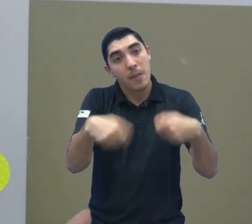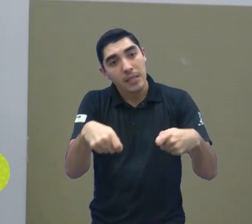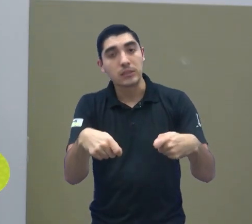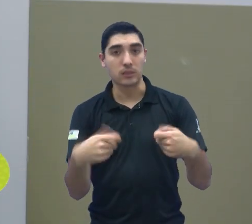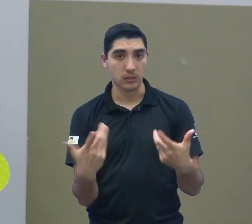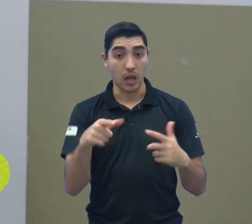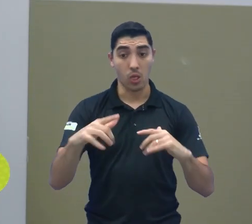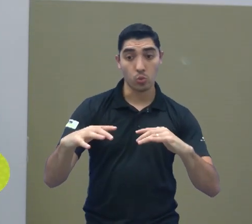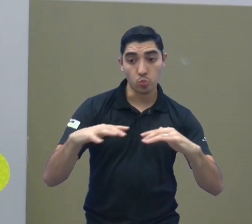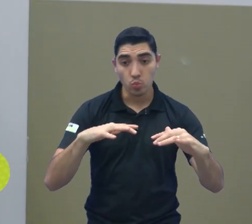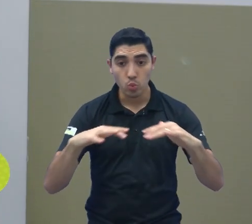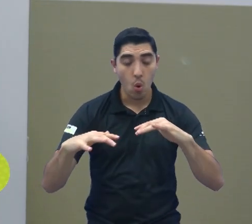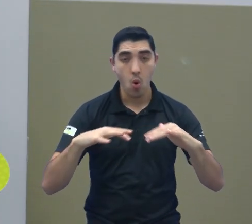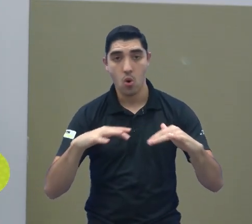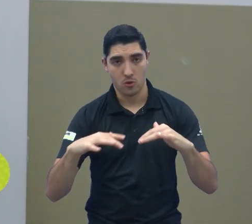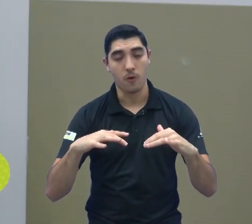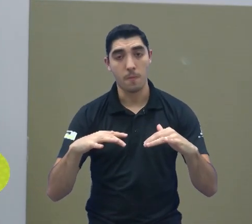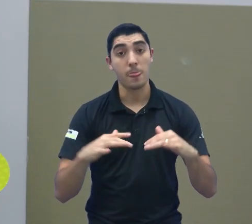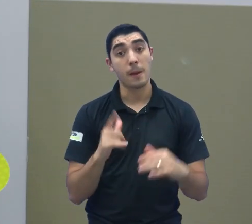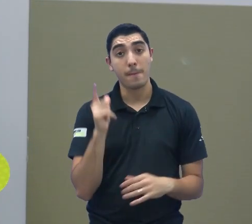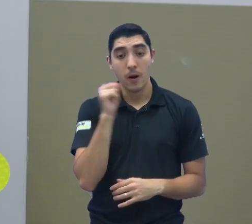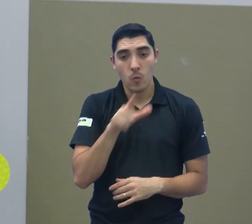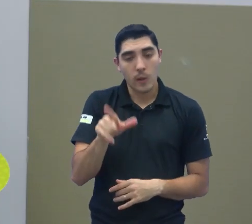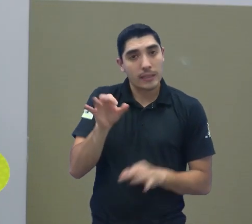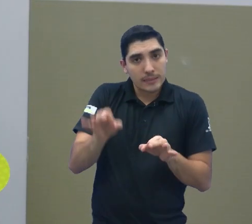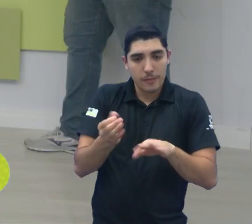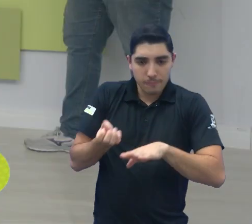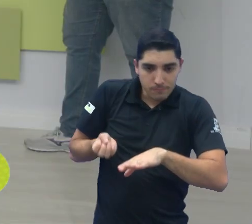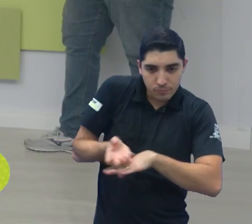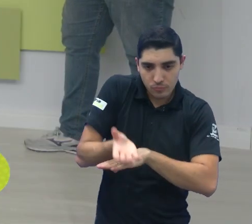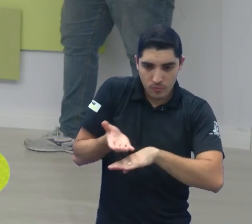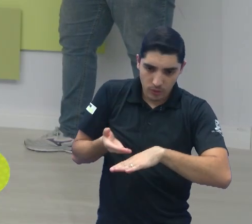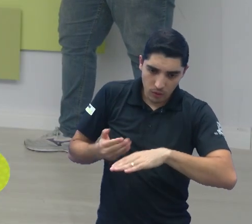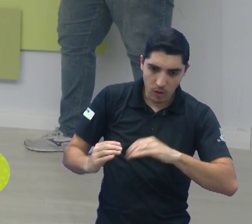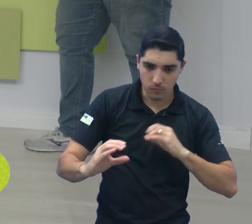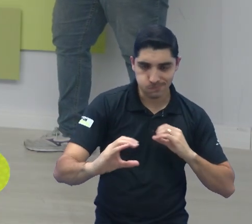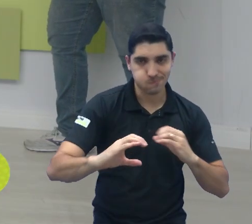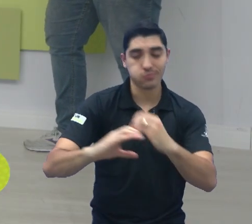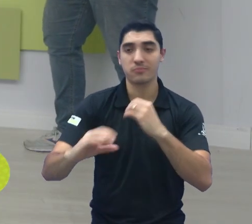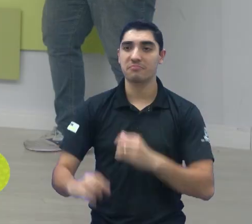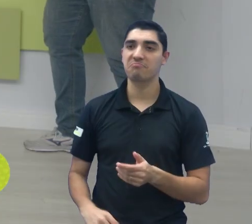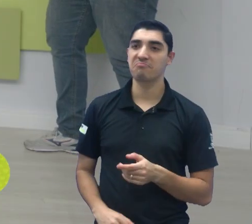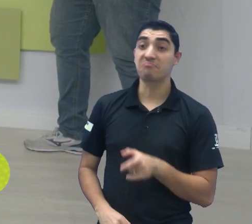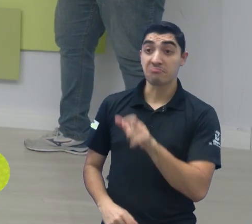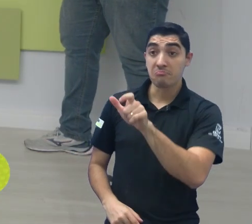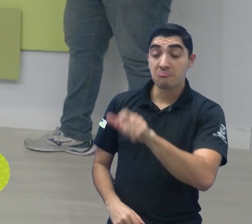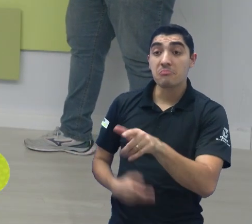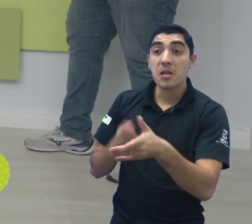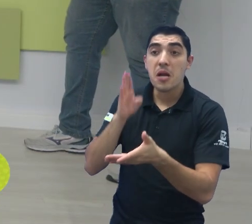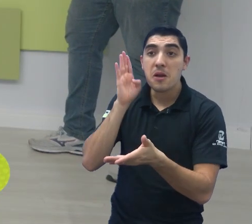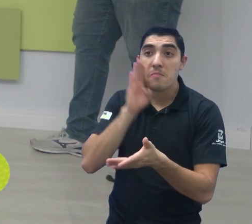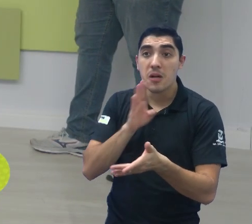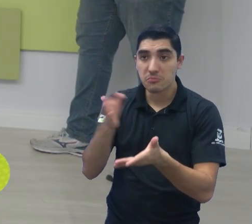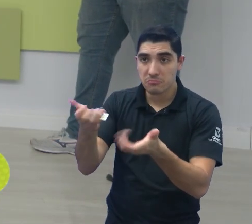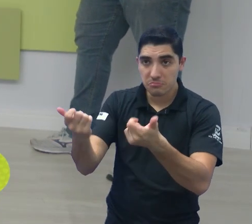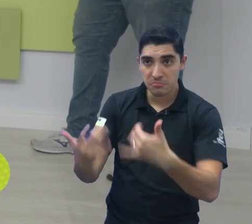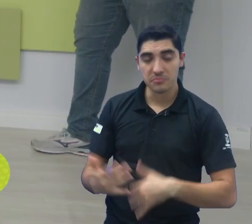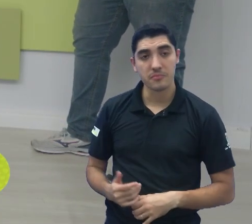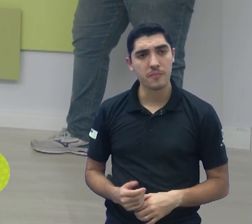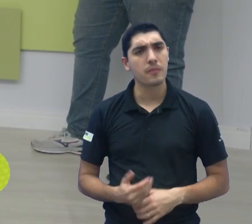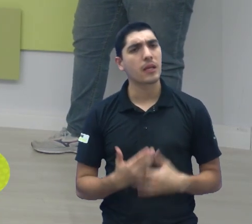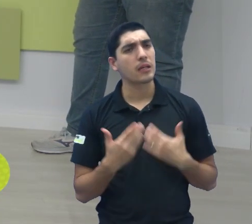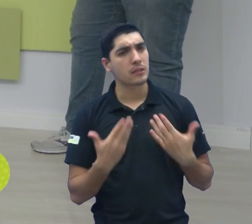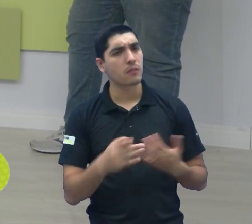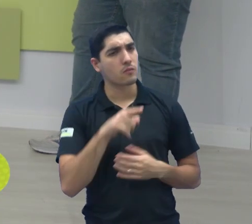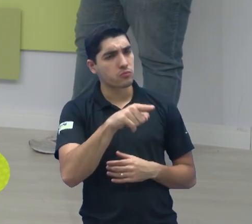ter ferramenta para poder executar aquela determinada ação, né? Maravilha. Paulito? E você foi aprimorando,